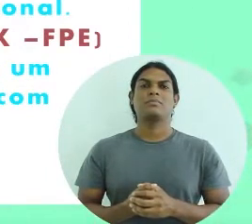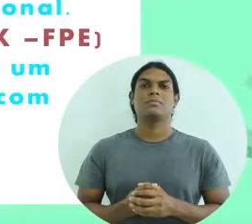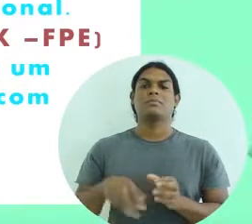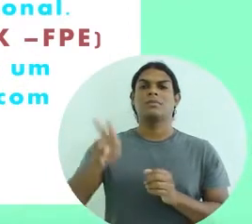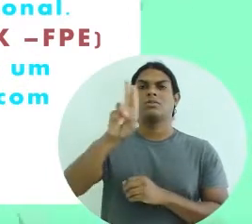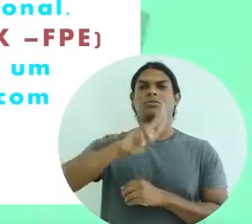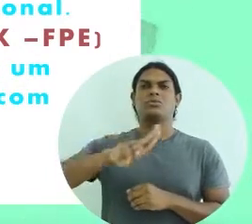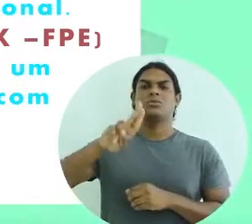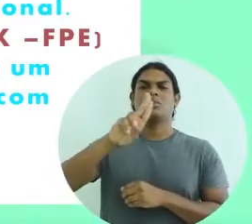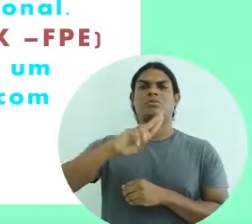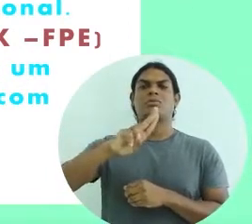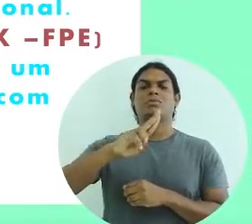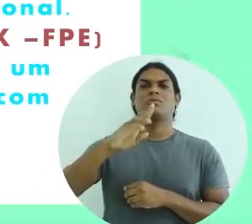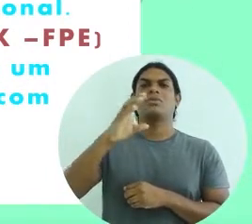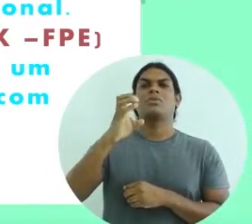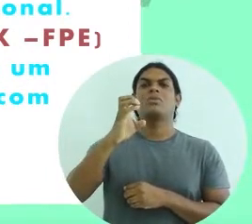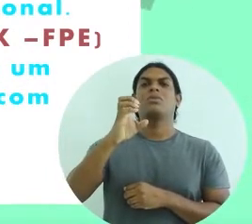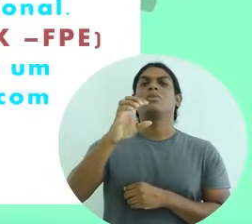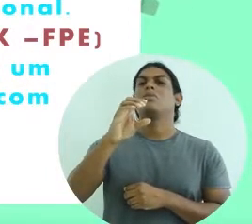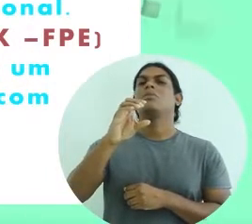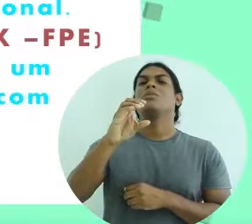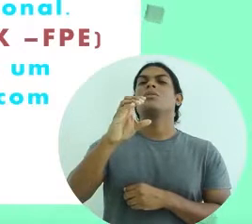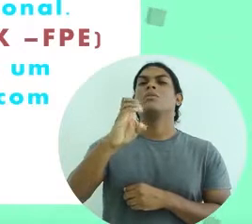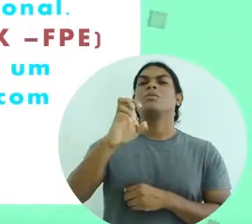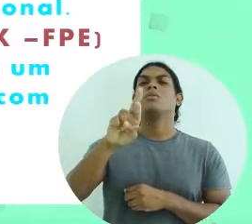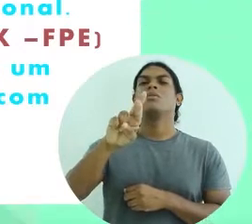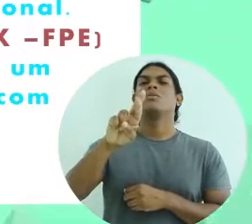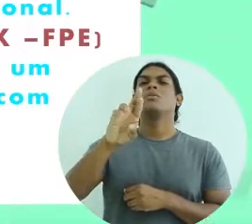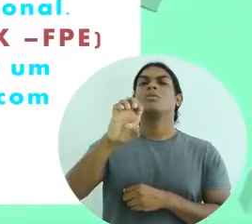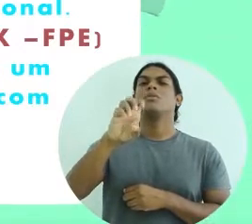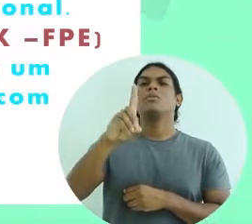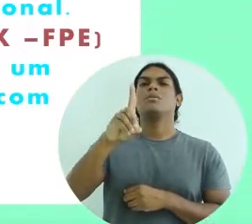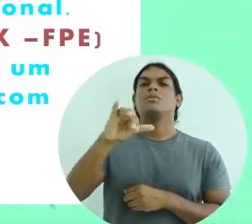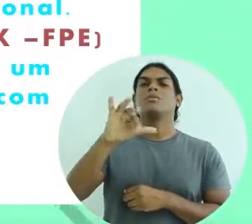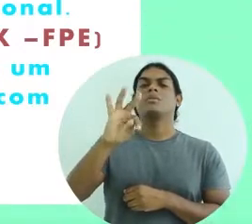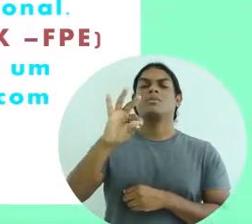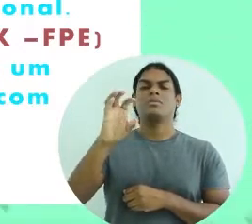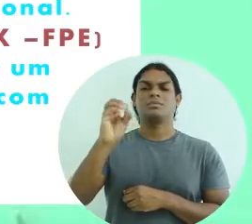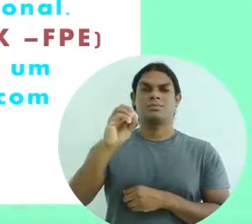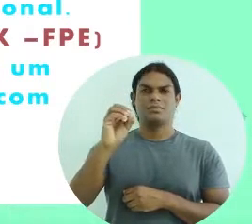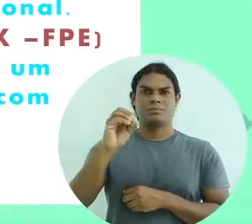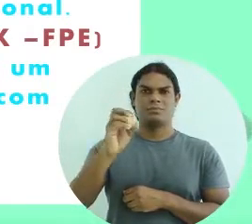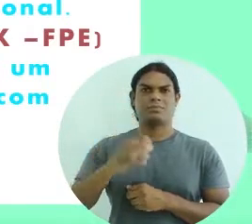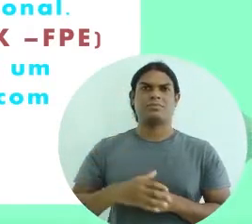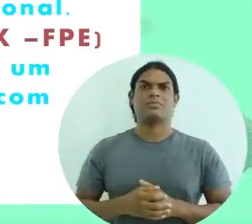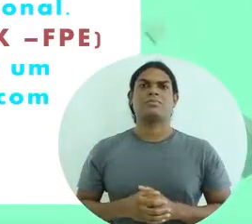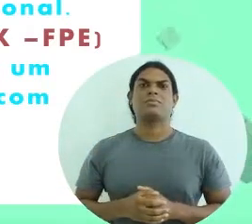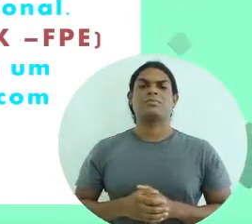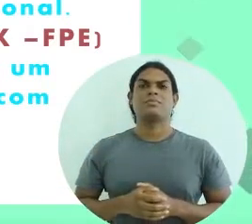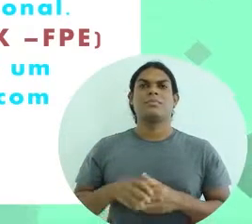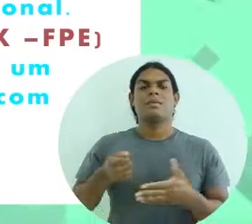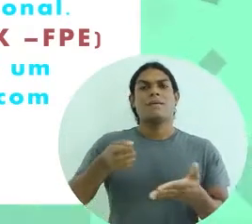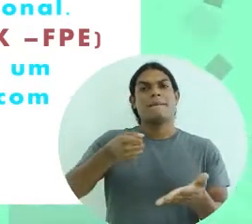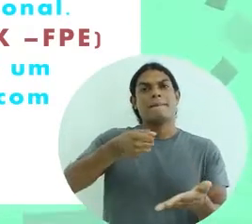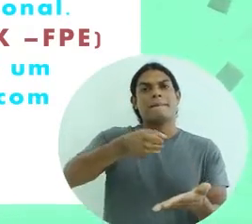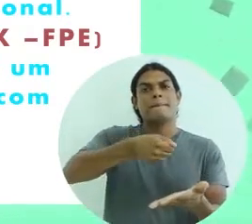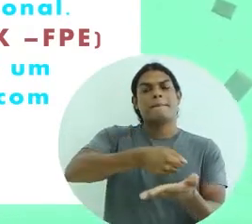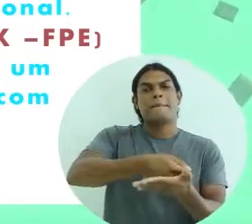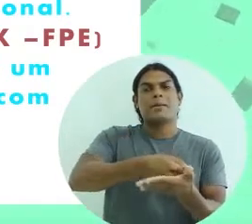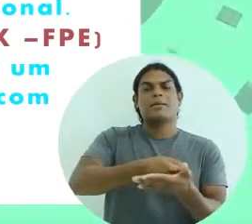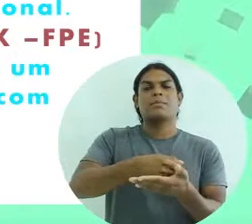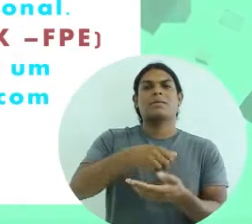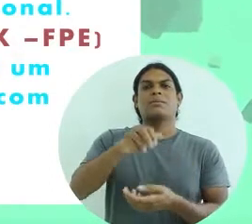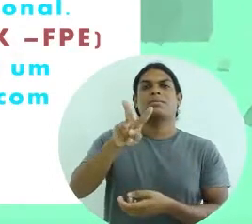crédito ao exportador, que é o Supply Credit, ou ao importador, que é o Buyer Credit. Para pagamento à